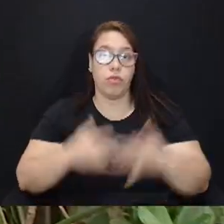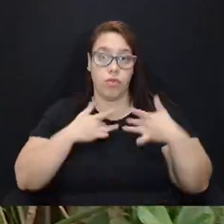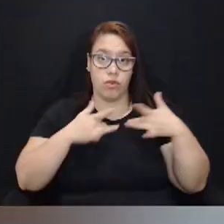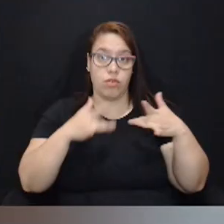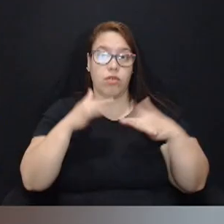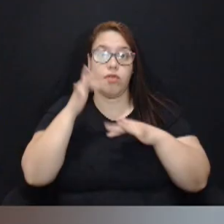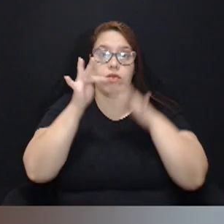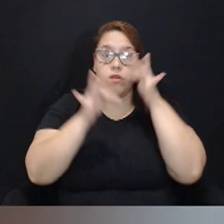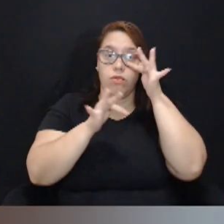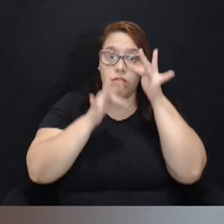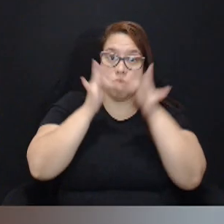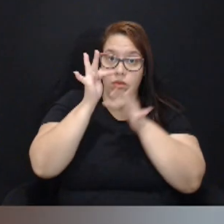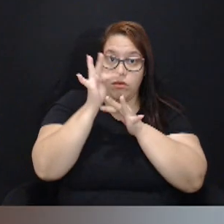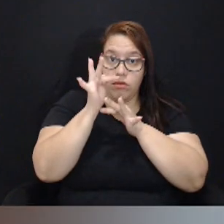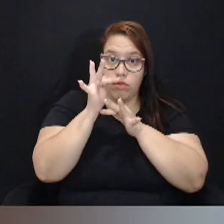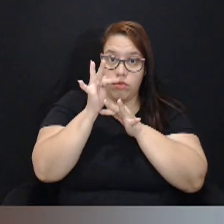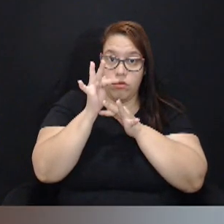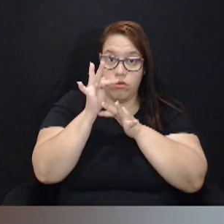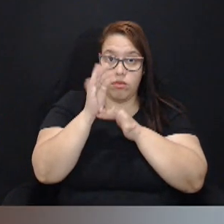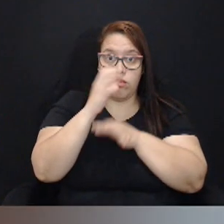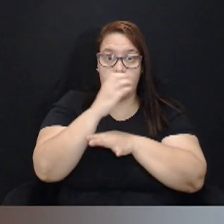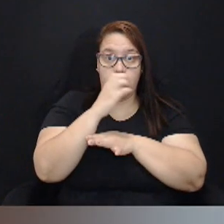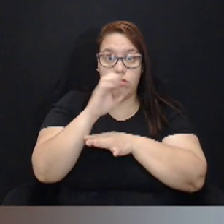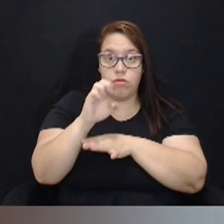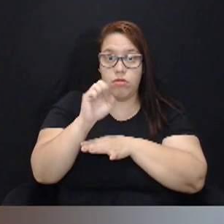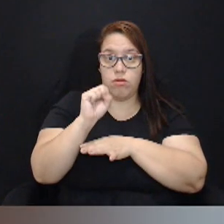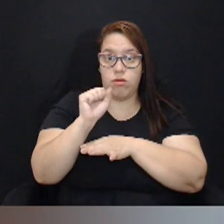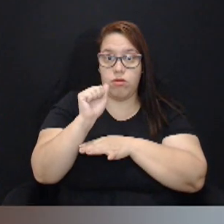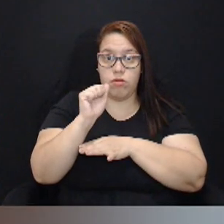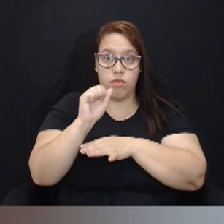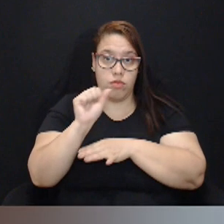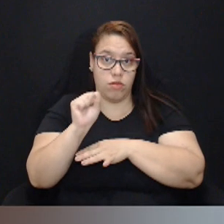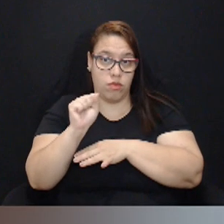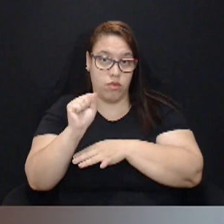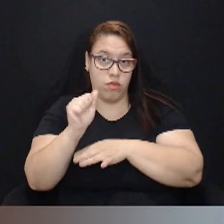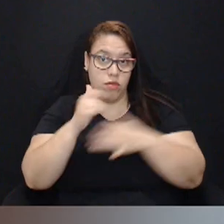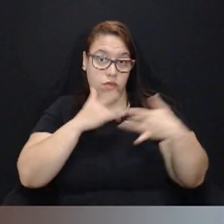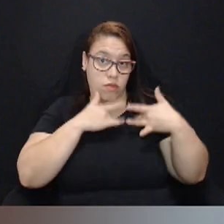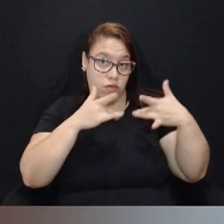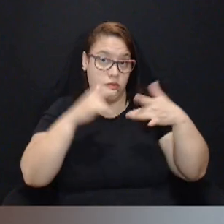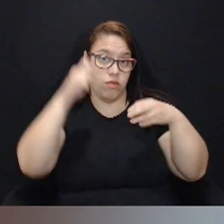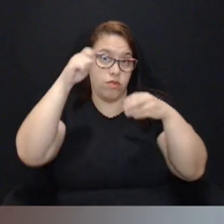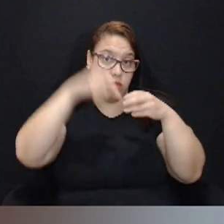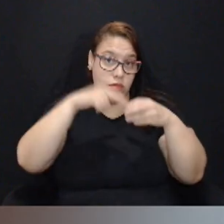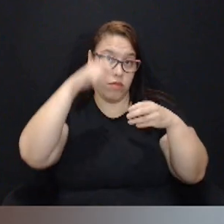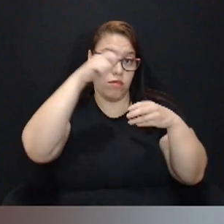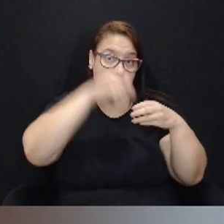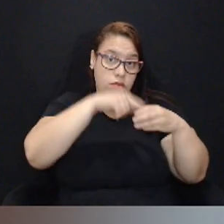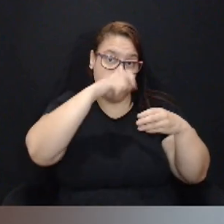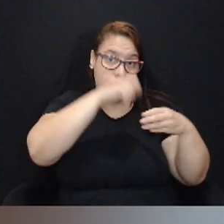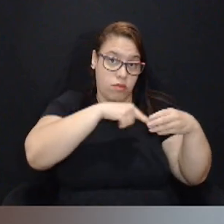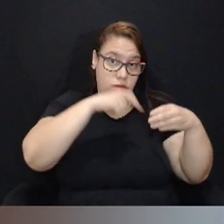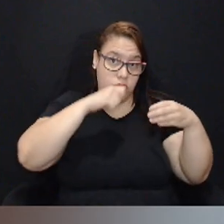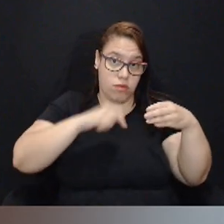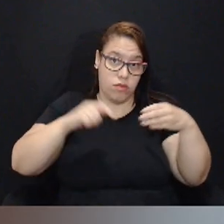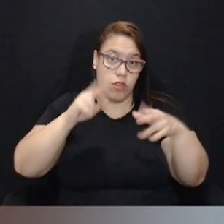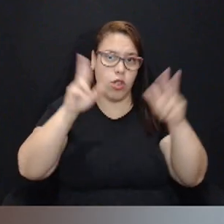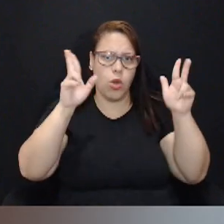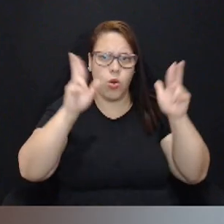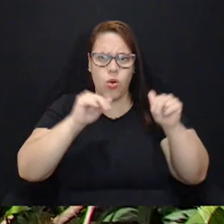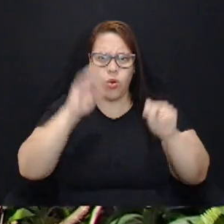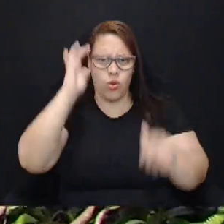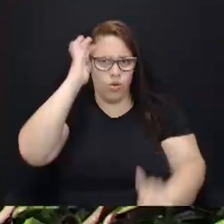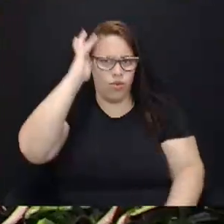na floricultura de Ceasa. E eles doaram e começamos a plantar algumas. Eu jamais imaginava que depois de